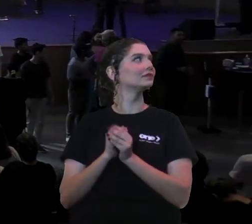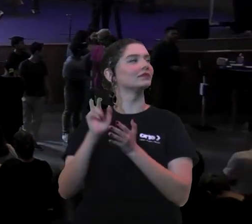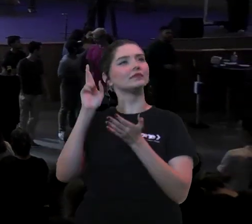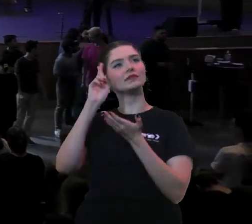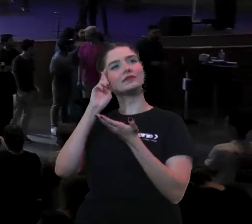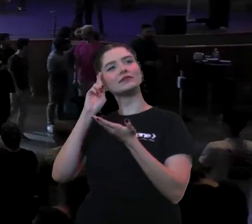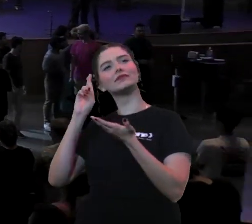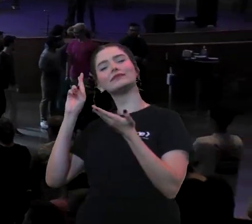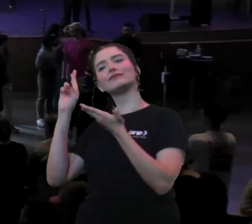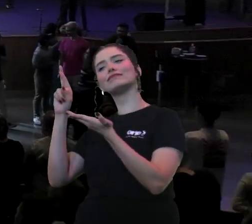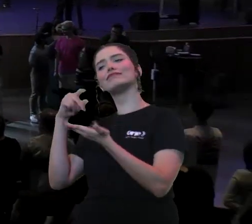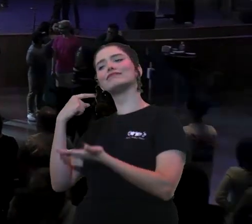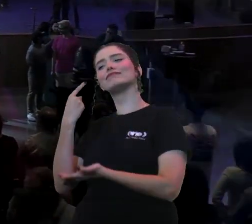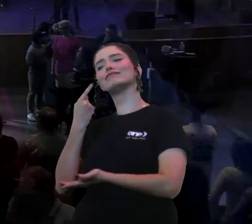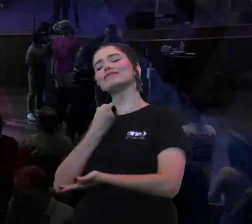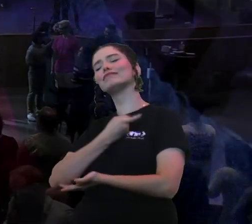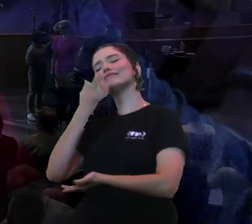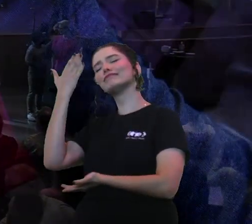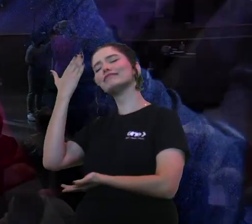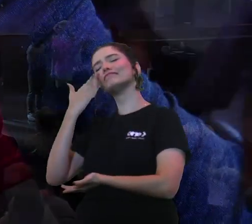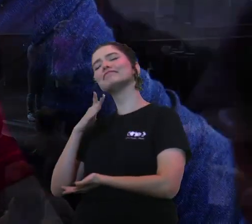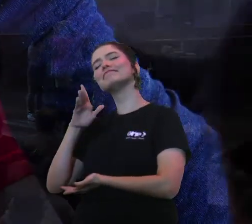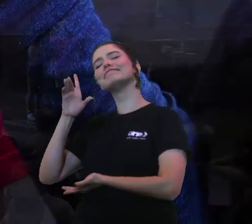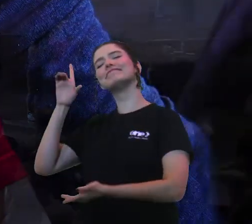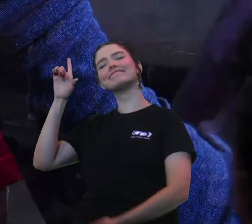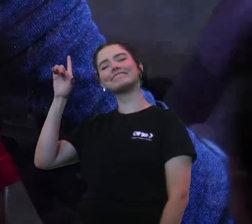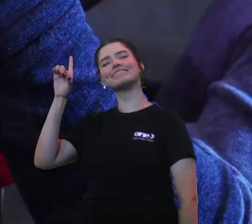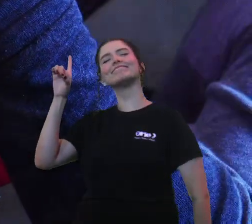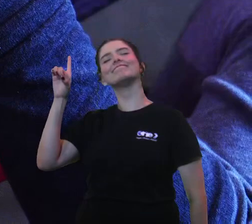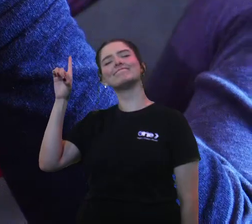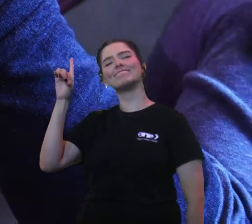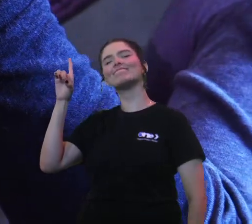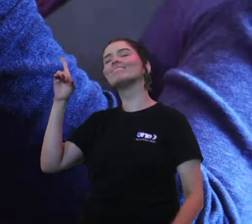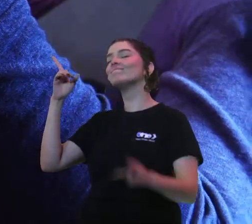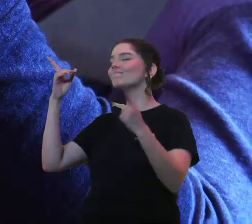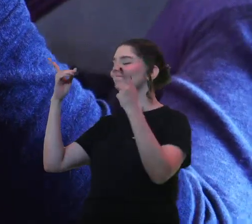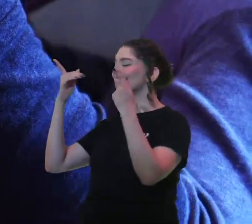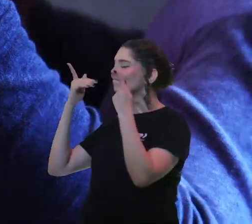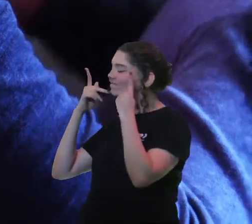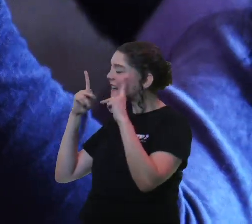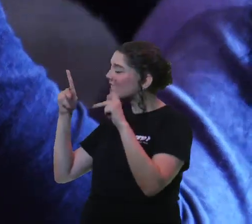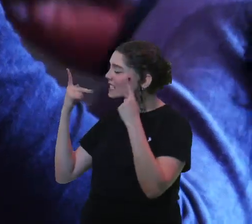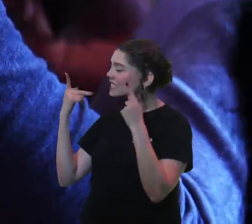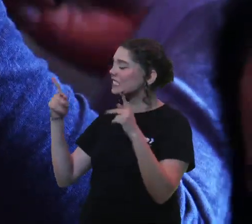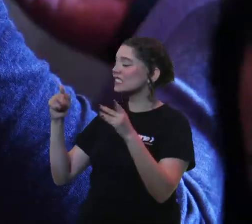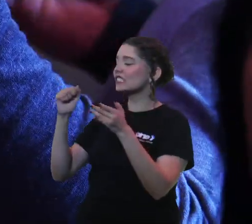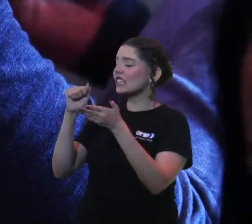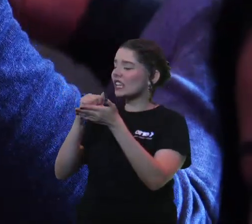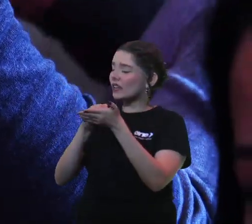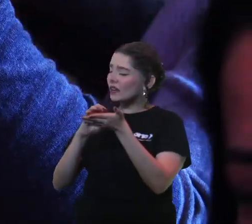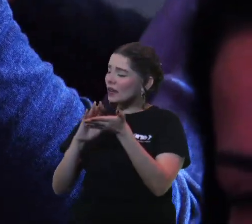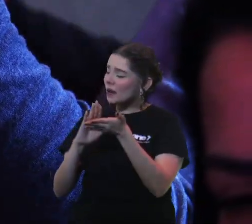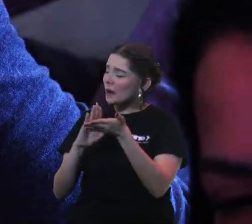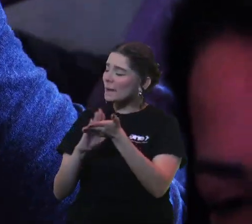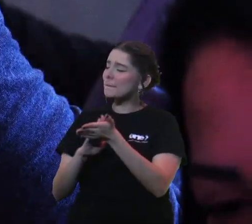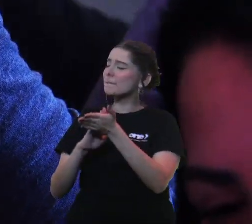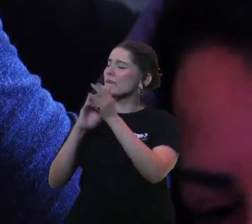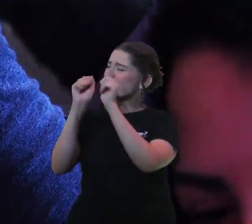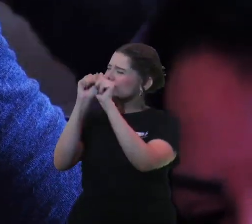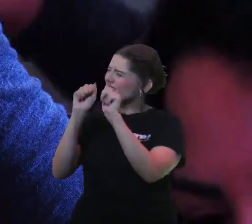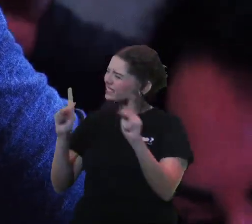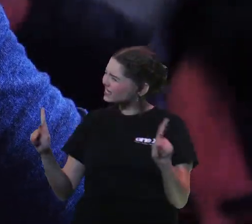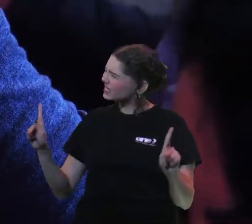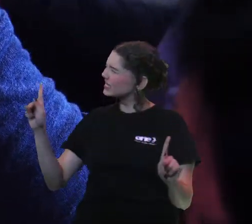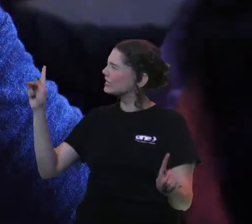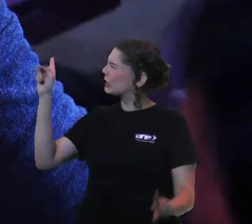Senhor, nós estamos aqui na tua presença, Pai. E as mensagens das igrejas em Apocalipse são mensagens tão pesadas,